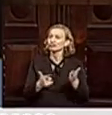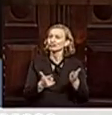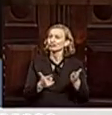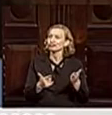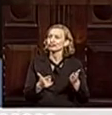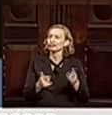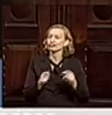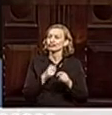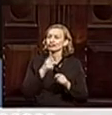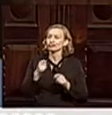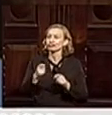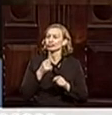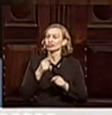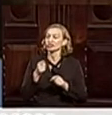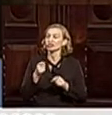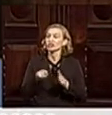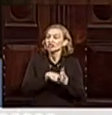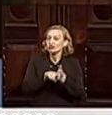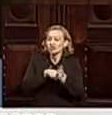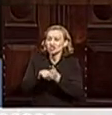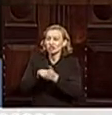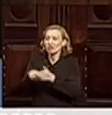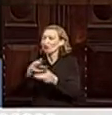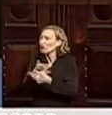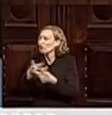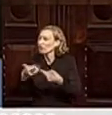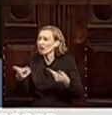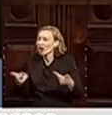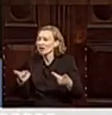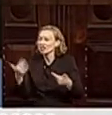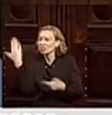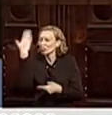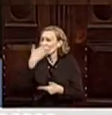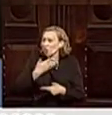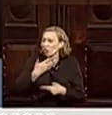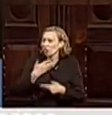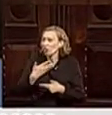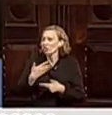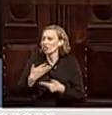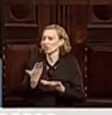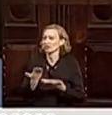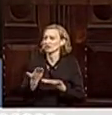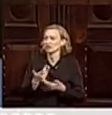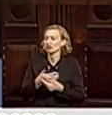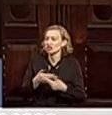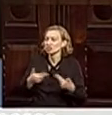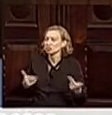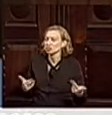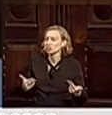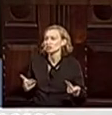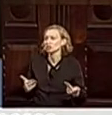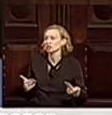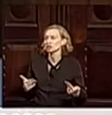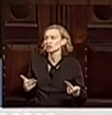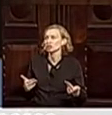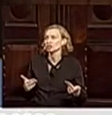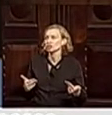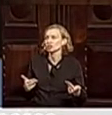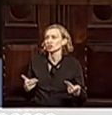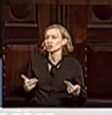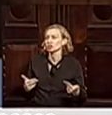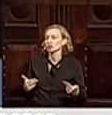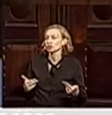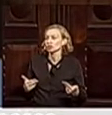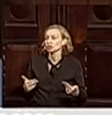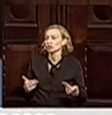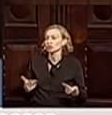investigações, de indícios, de provas, de delações, de depoimentos sobre